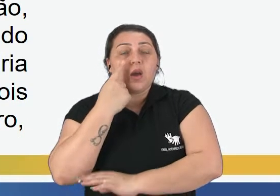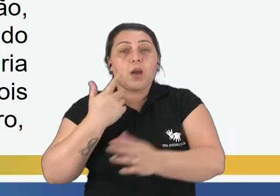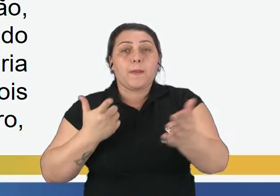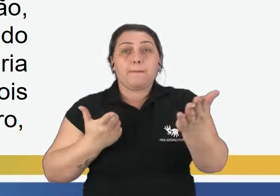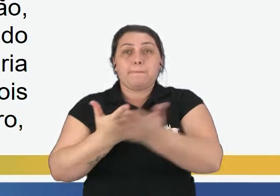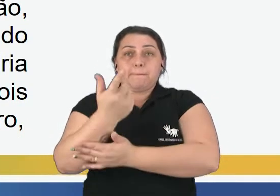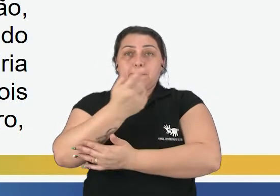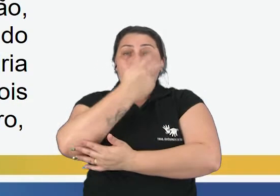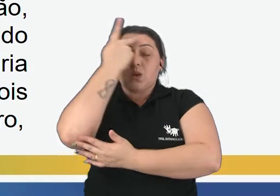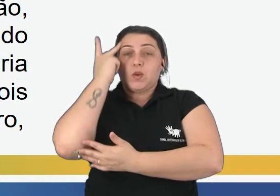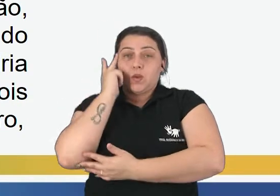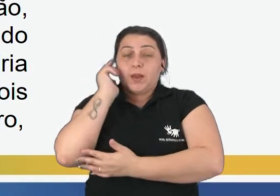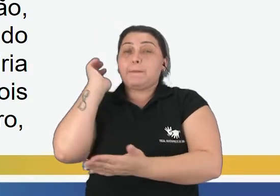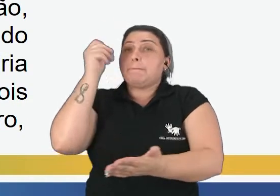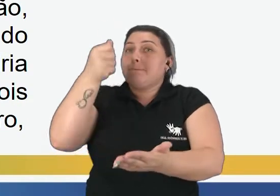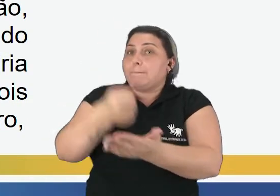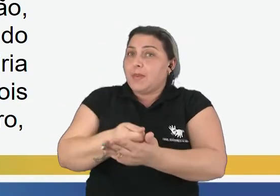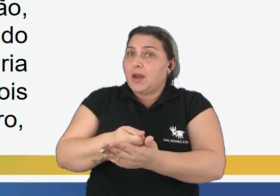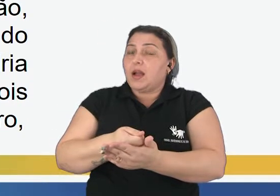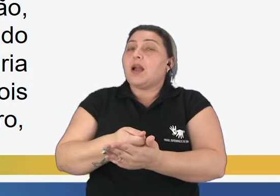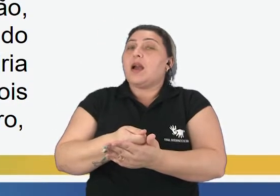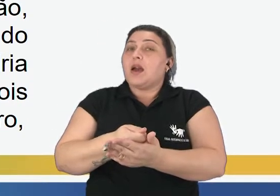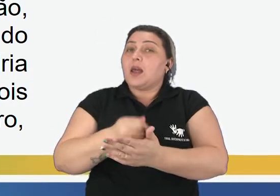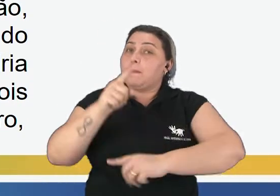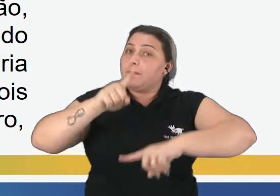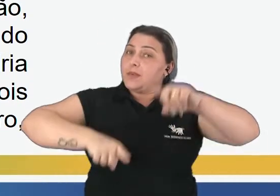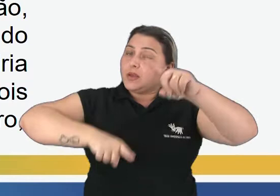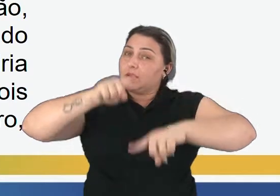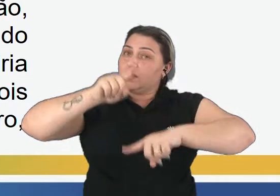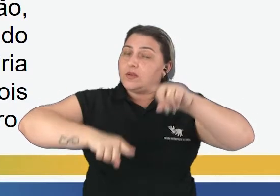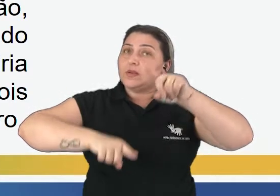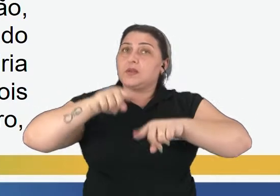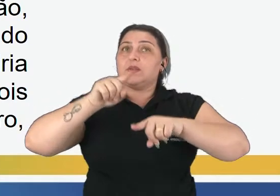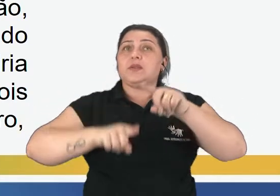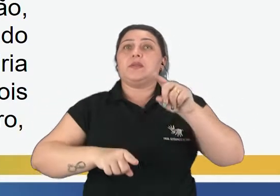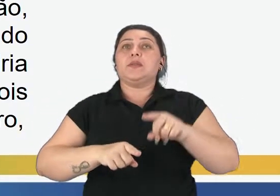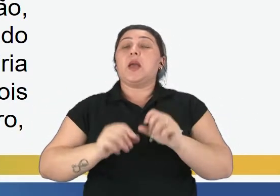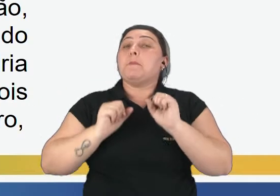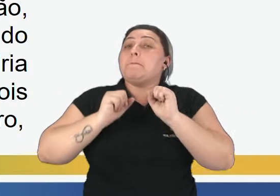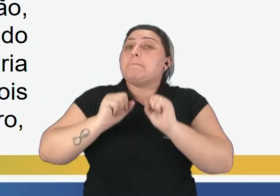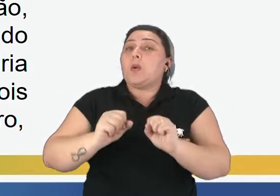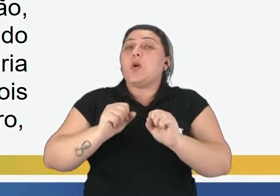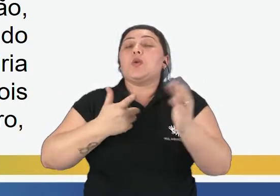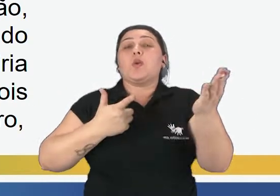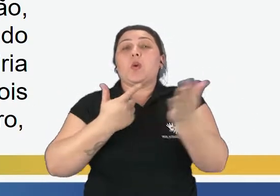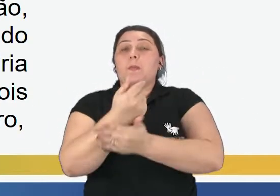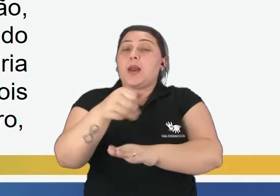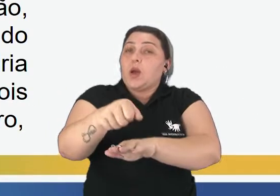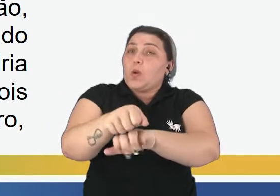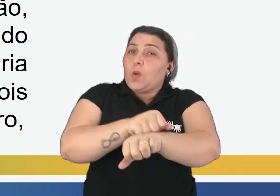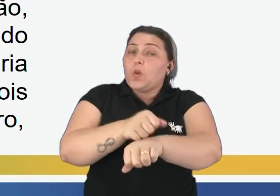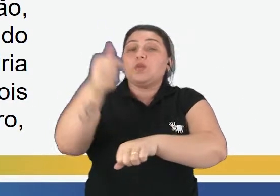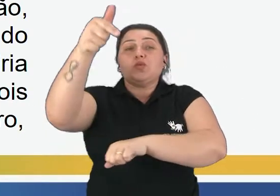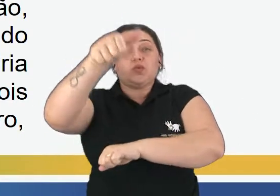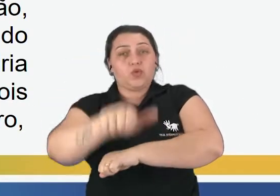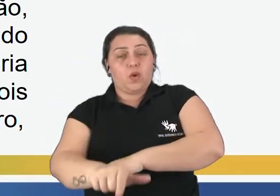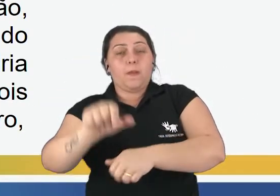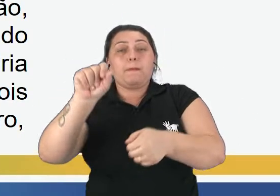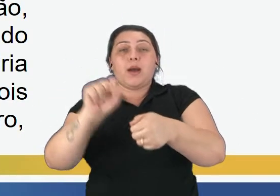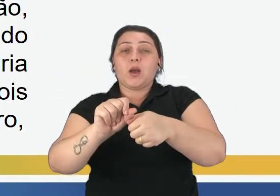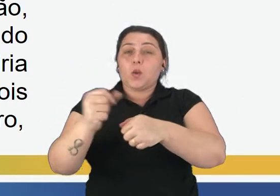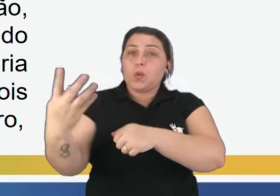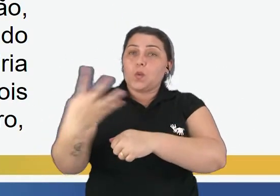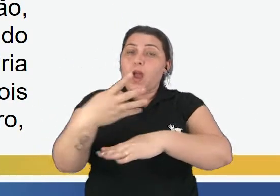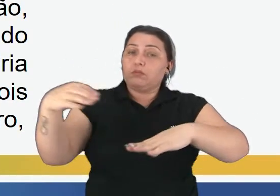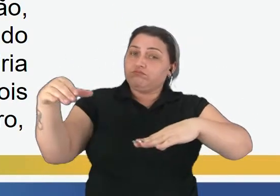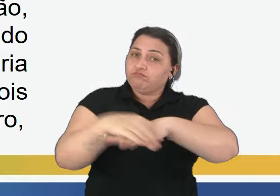compradores que pagaram generosamente por seus produtos, de modo que ele pôde comprar couro suficiente para mais